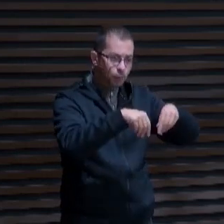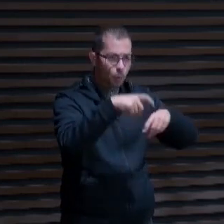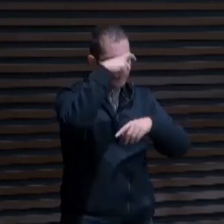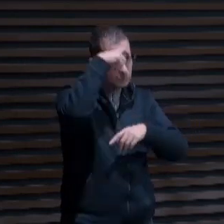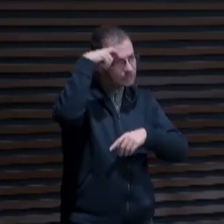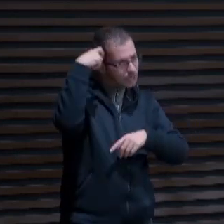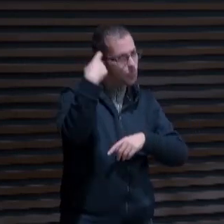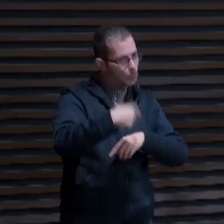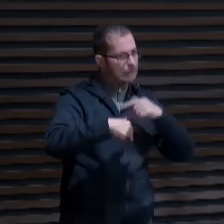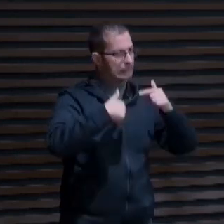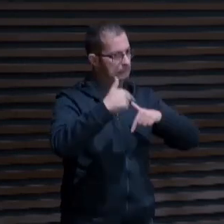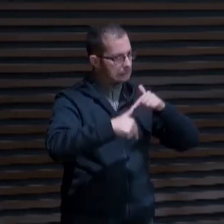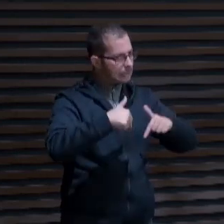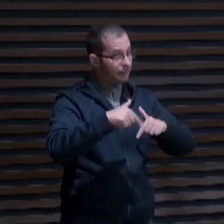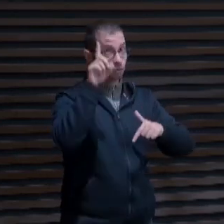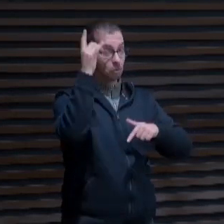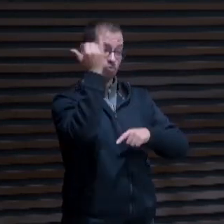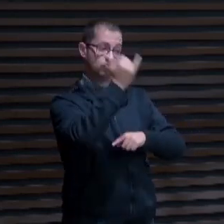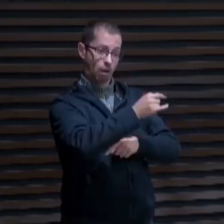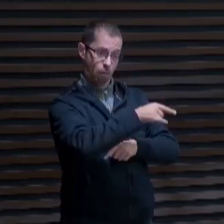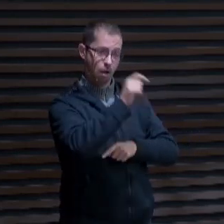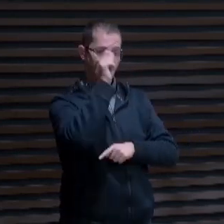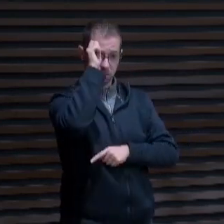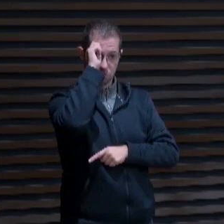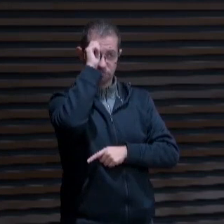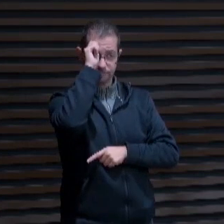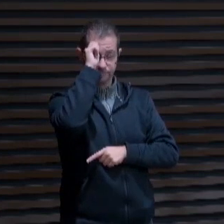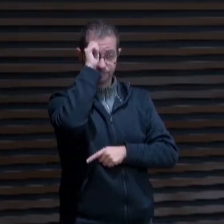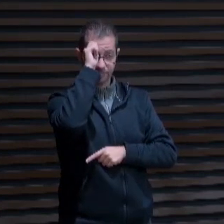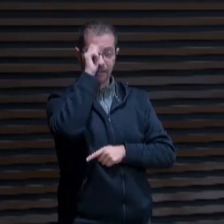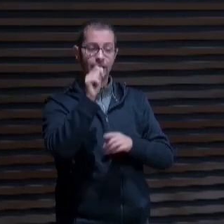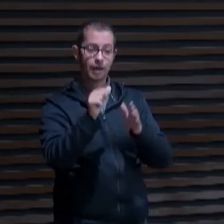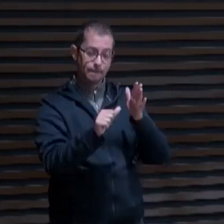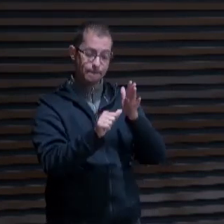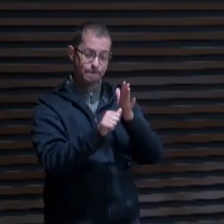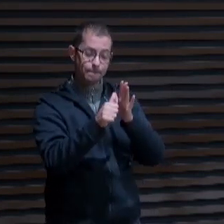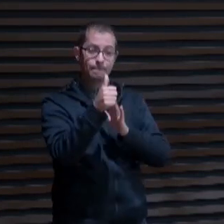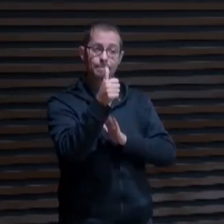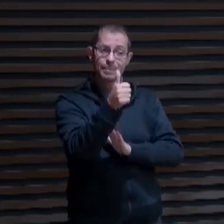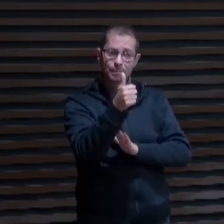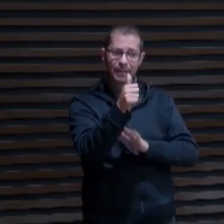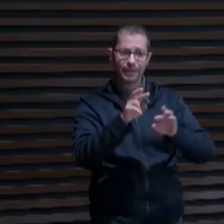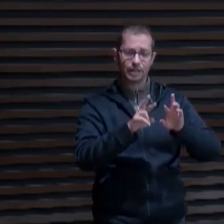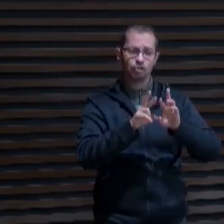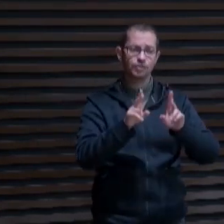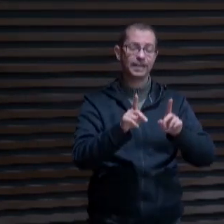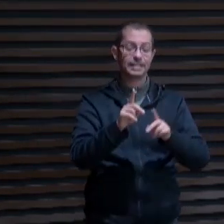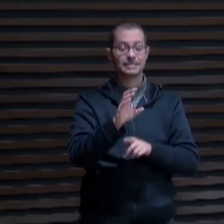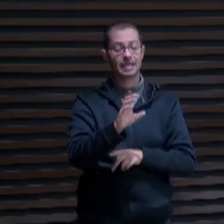rosto ele comeria. Então a primeira diferença é que